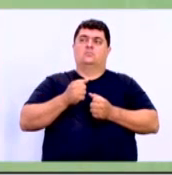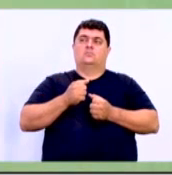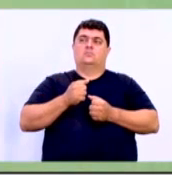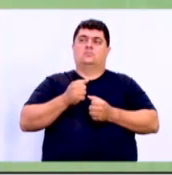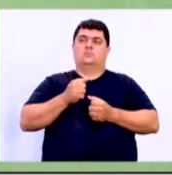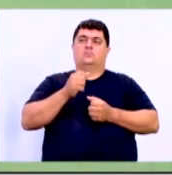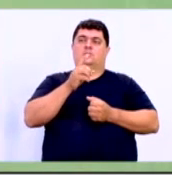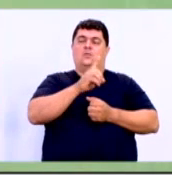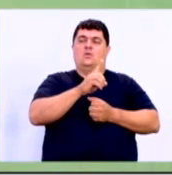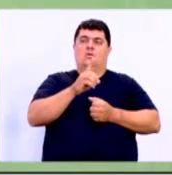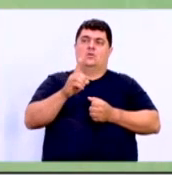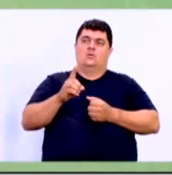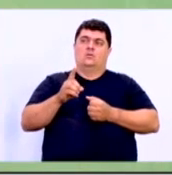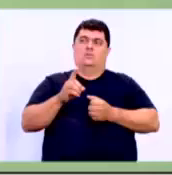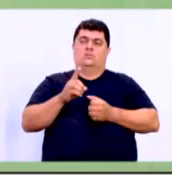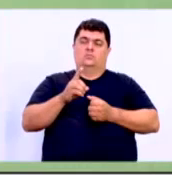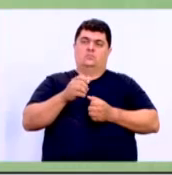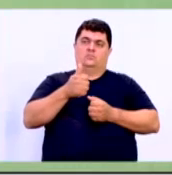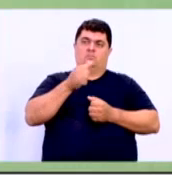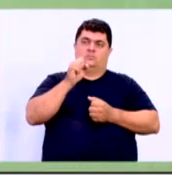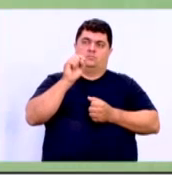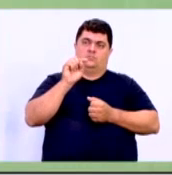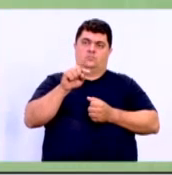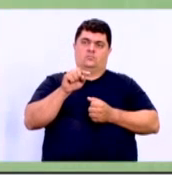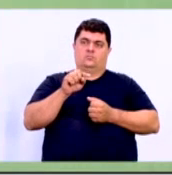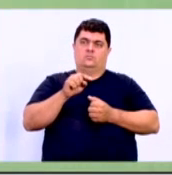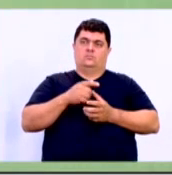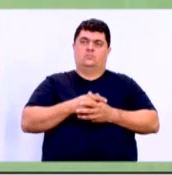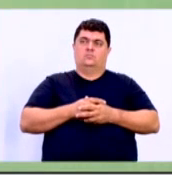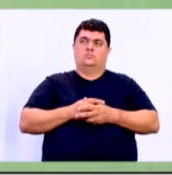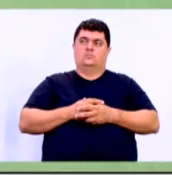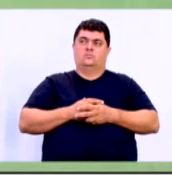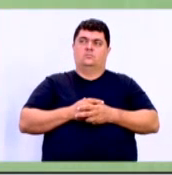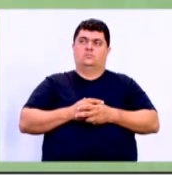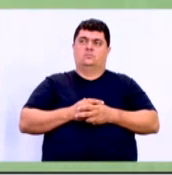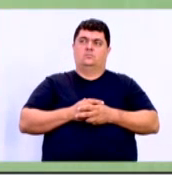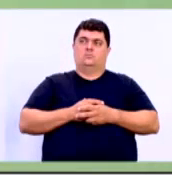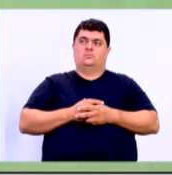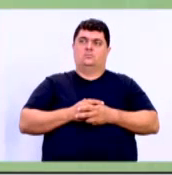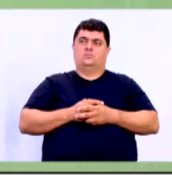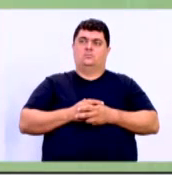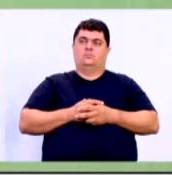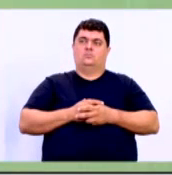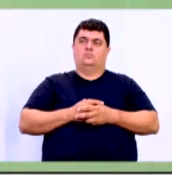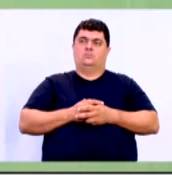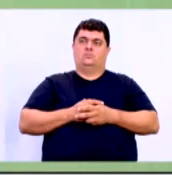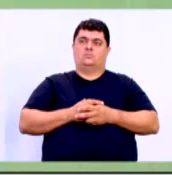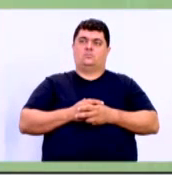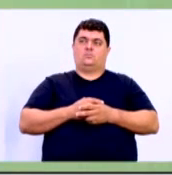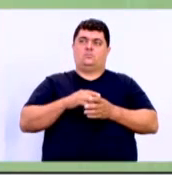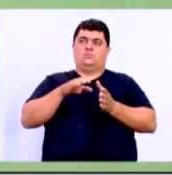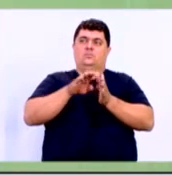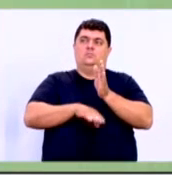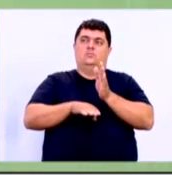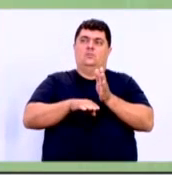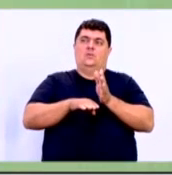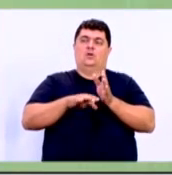Unidade vendida vezes o valor. Achamos o valor 180 mil, 180 mil. Vai ser subtraída pelo